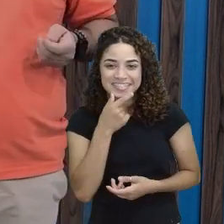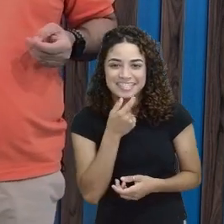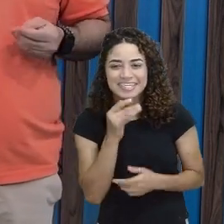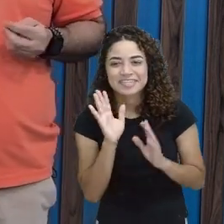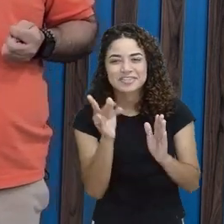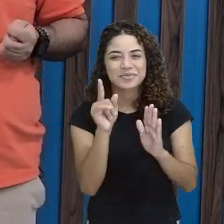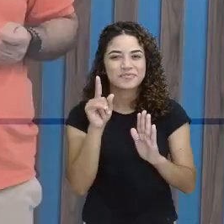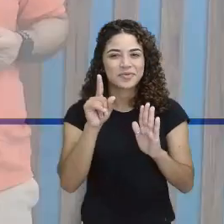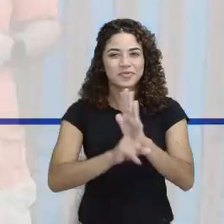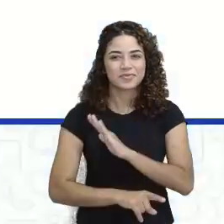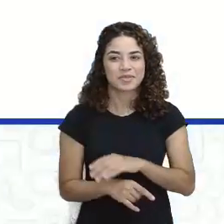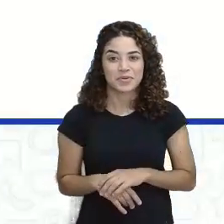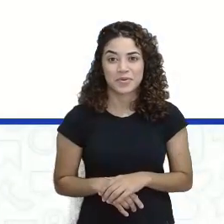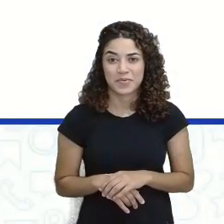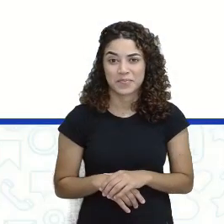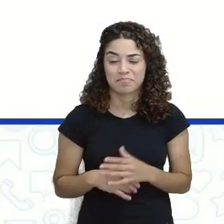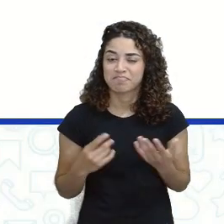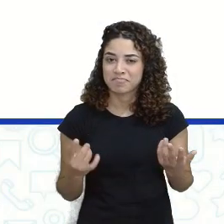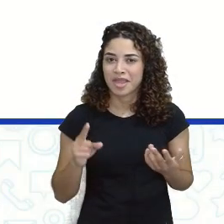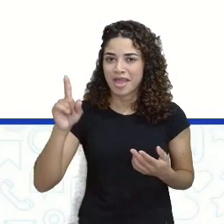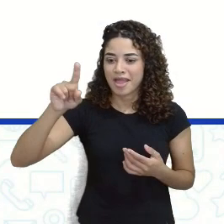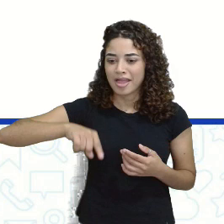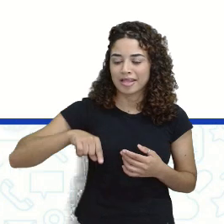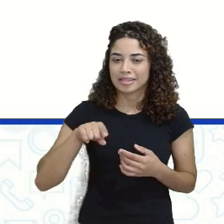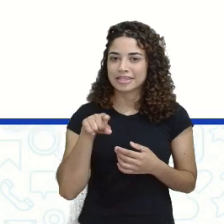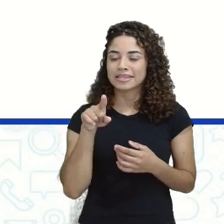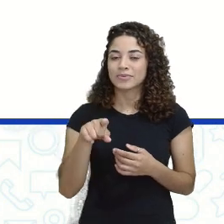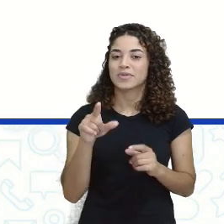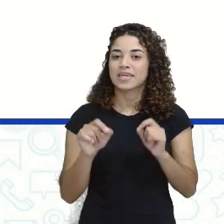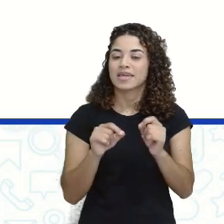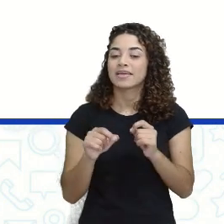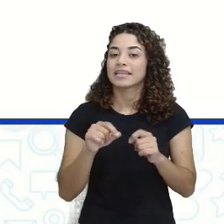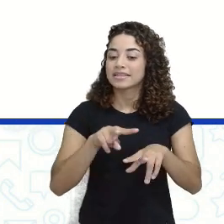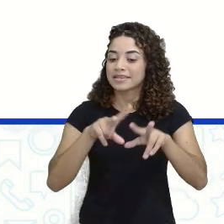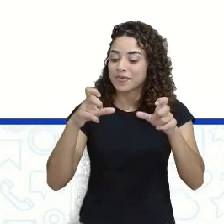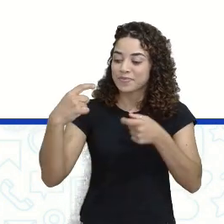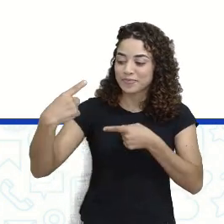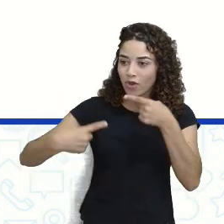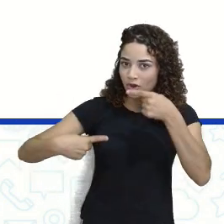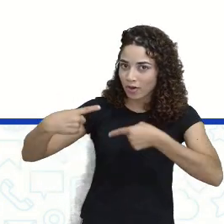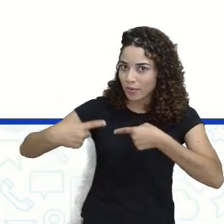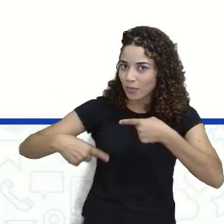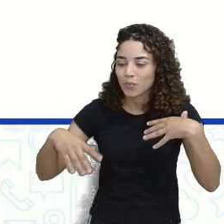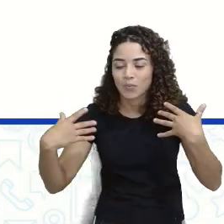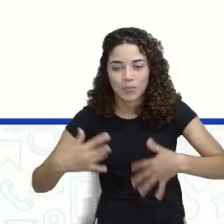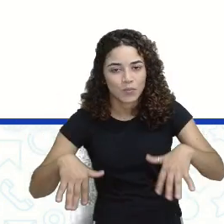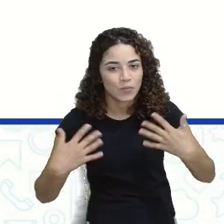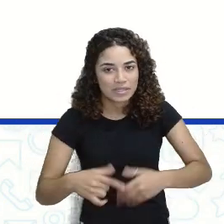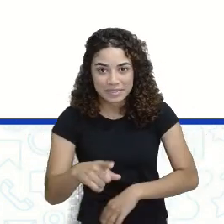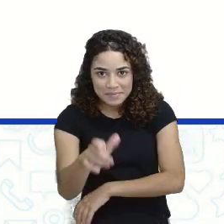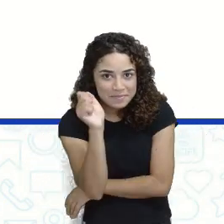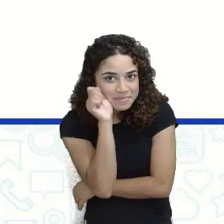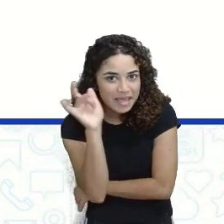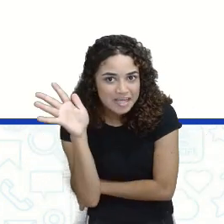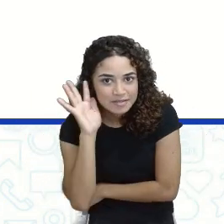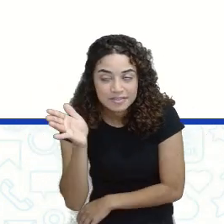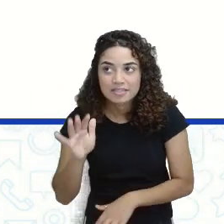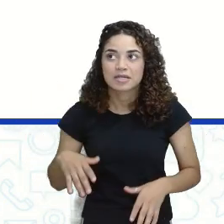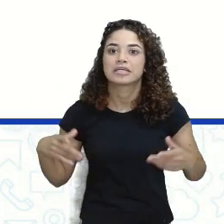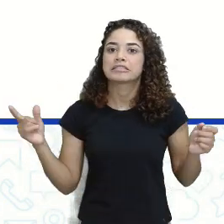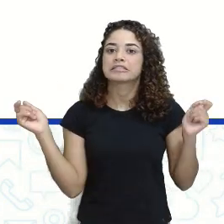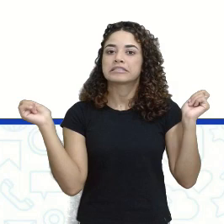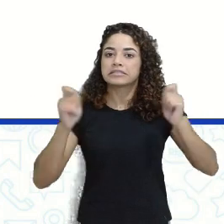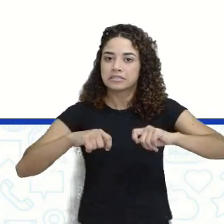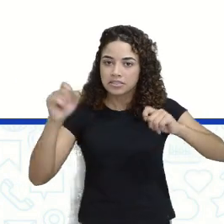perguntando aqui, ó, professor, isso é um tema polêmico, né, e vocês não imaginam o quanto